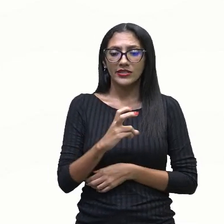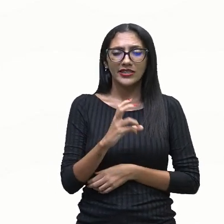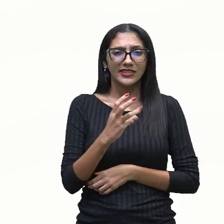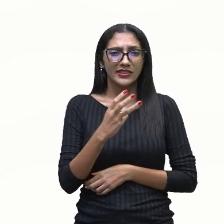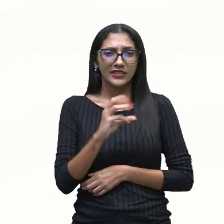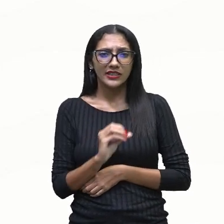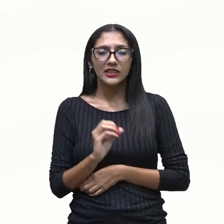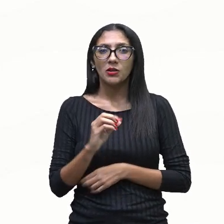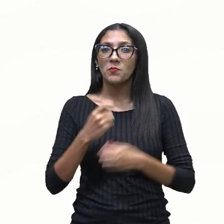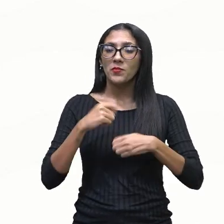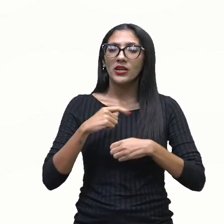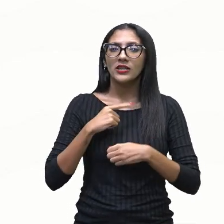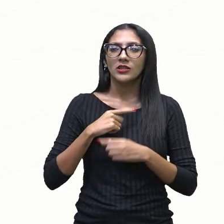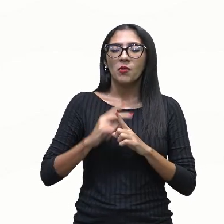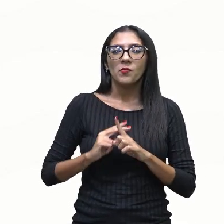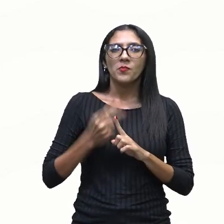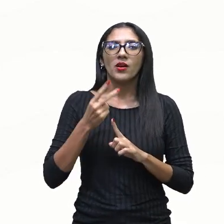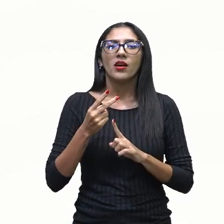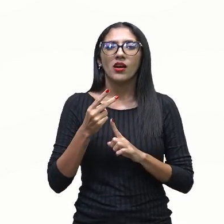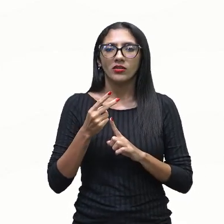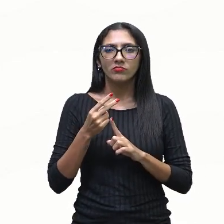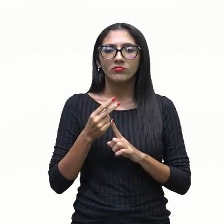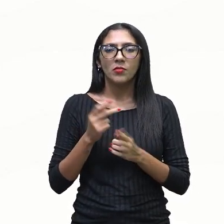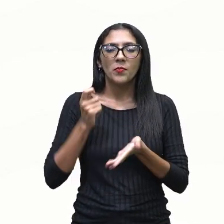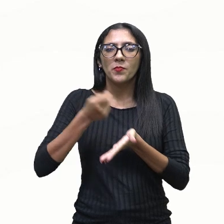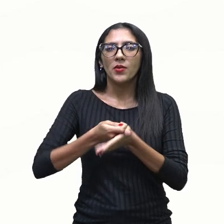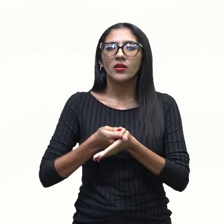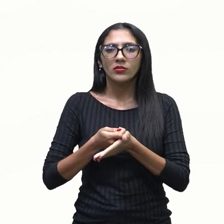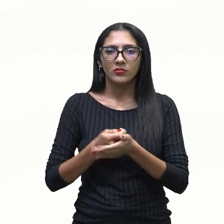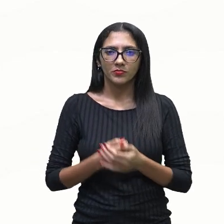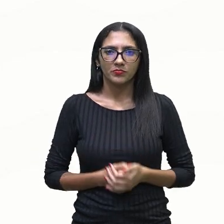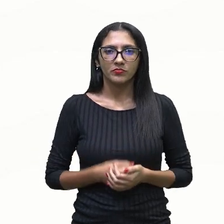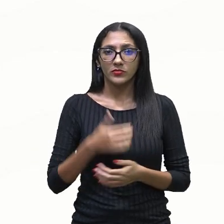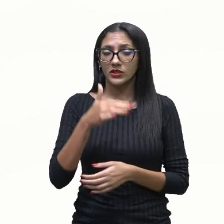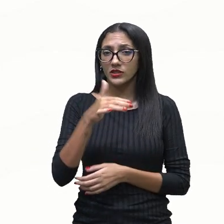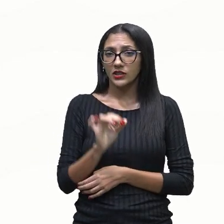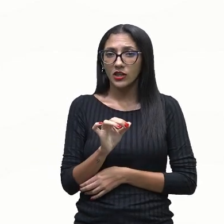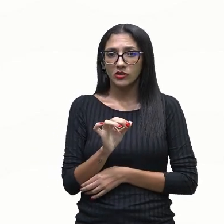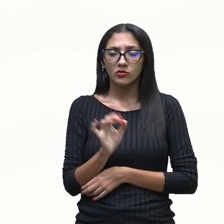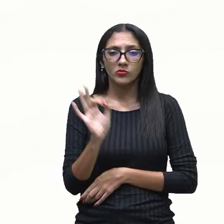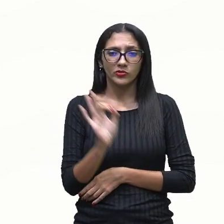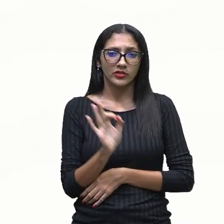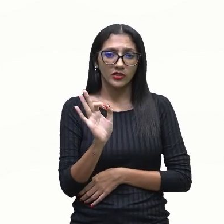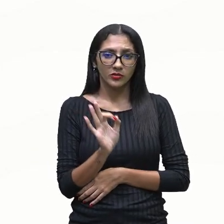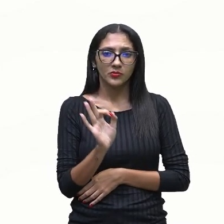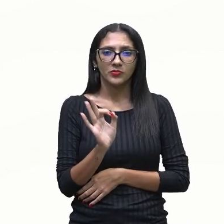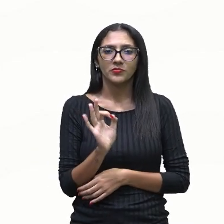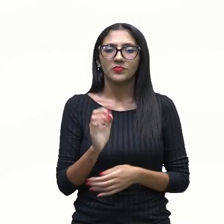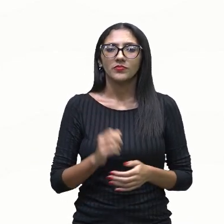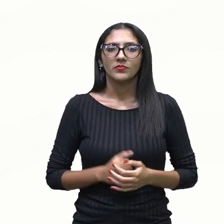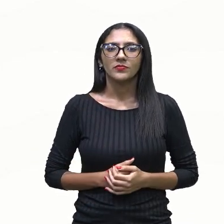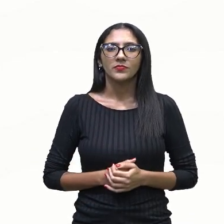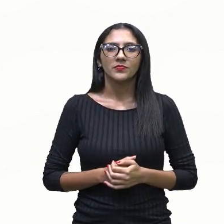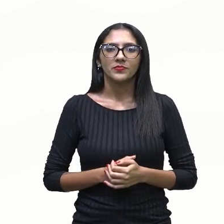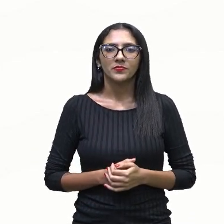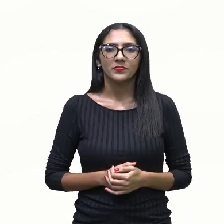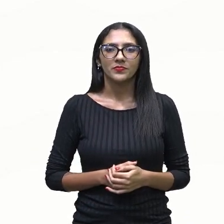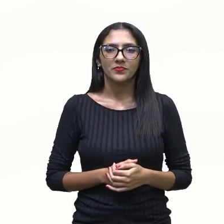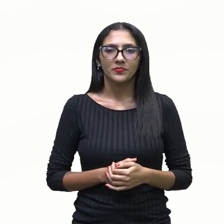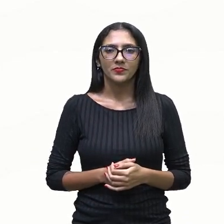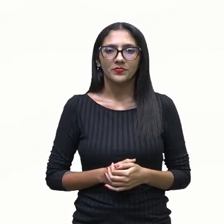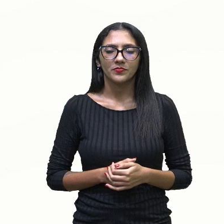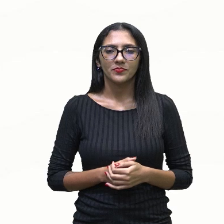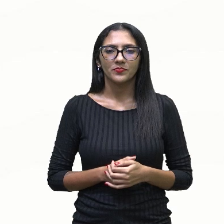530, nós temos que pagar, ou o Fábio tem que pagar, na verdade, né? 10% em cima desse valor. Ou seja,